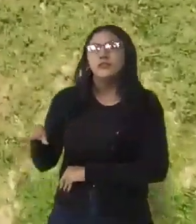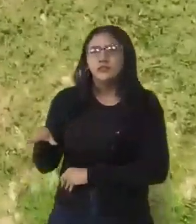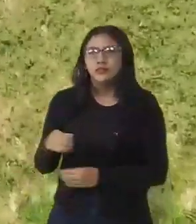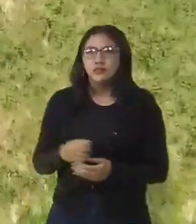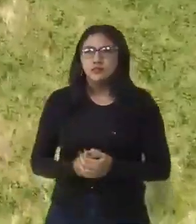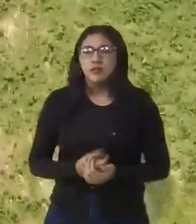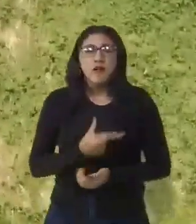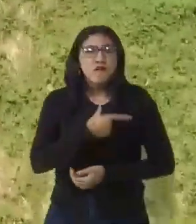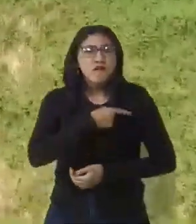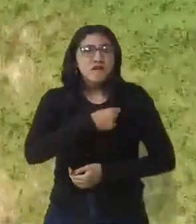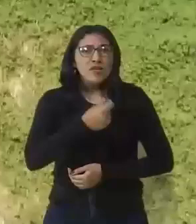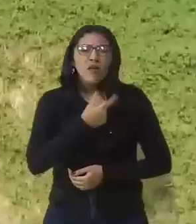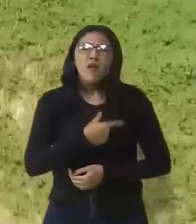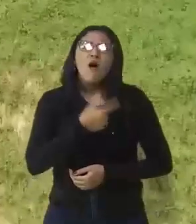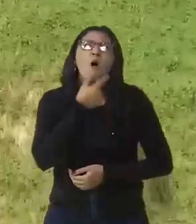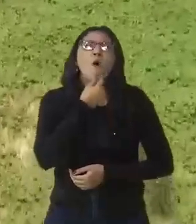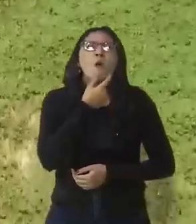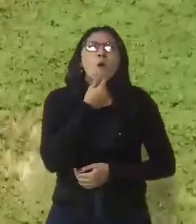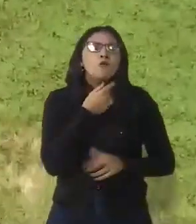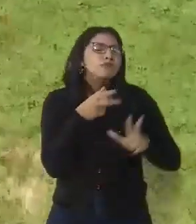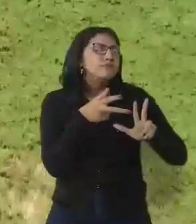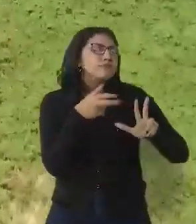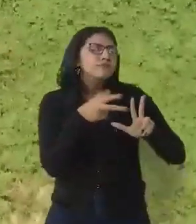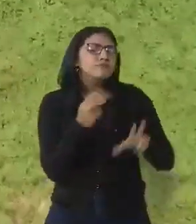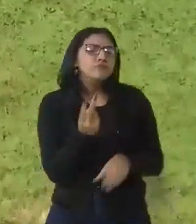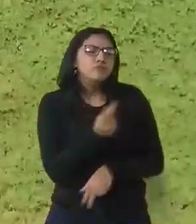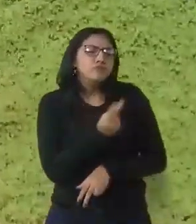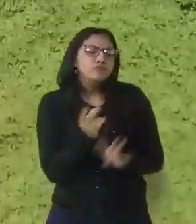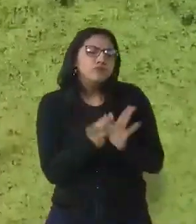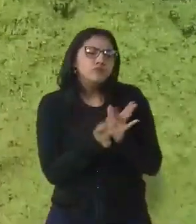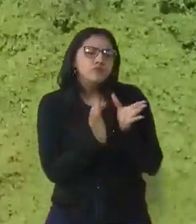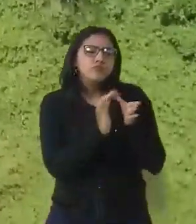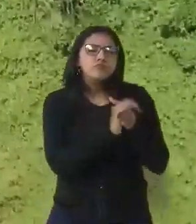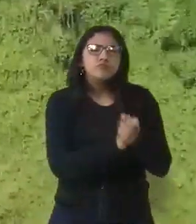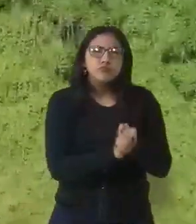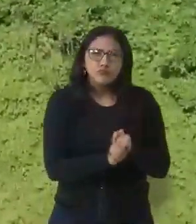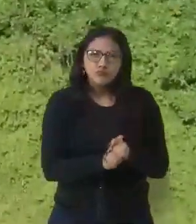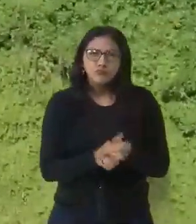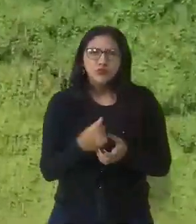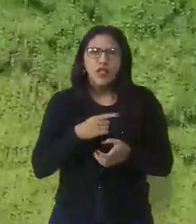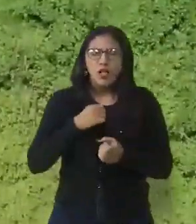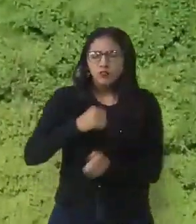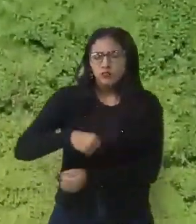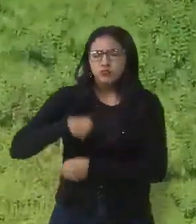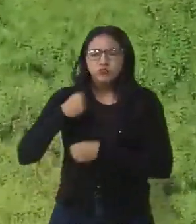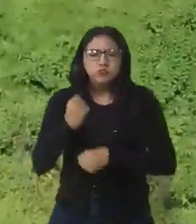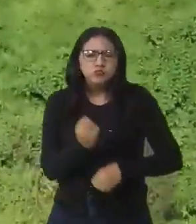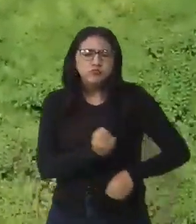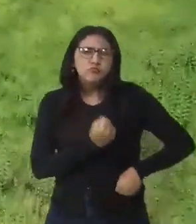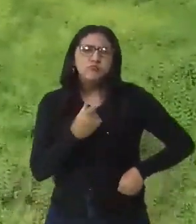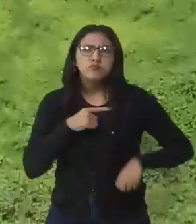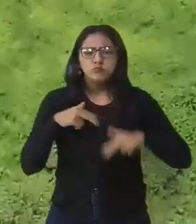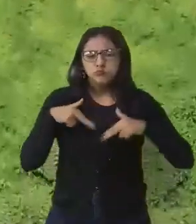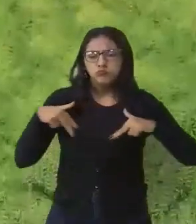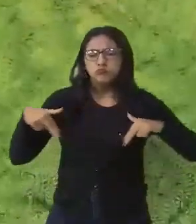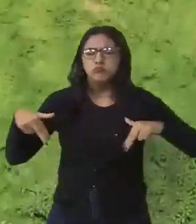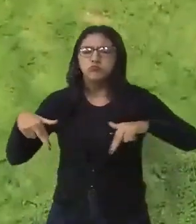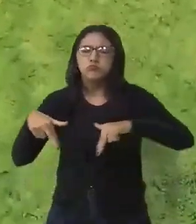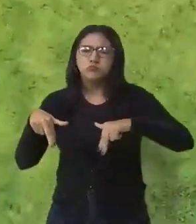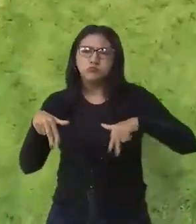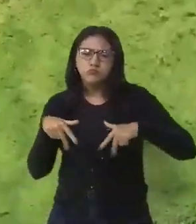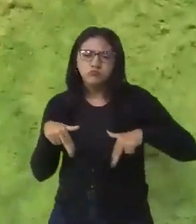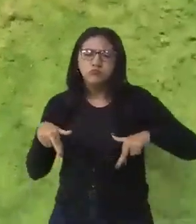tu, sílaba aborígene, idioma tupi, cerâmica, canoa e tacape, ritual, dança